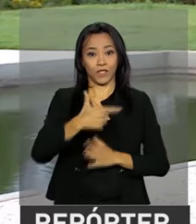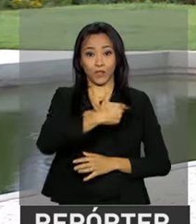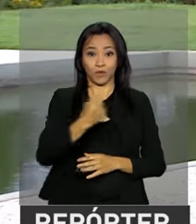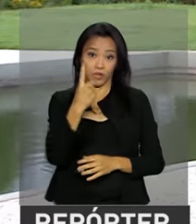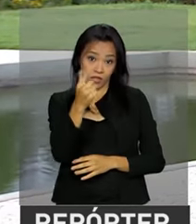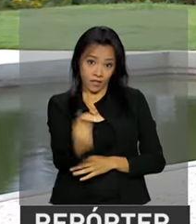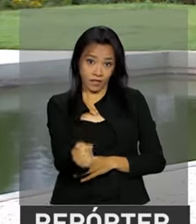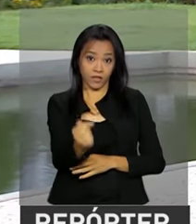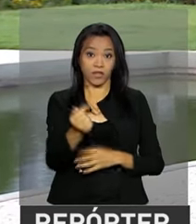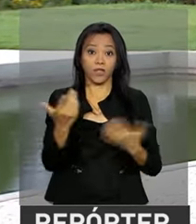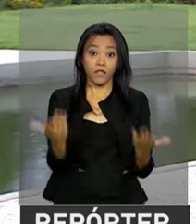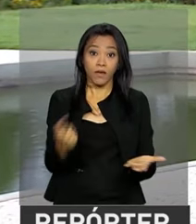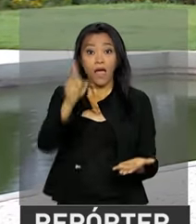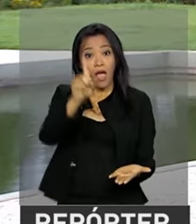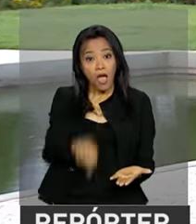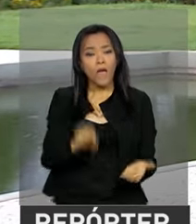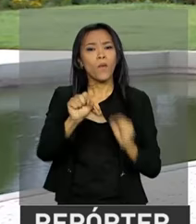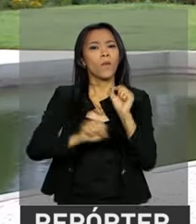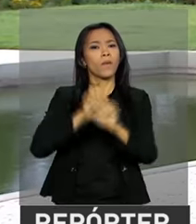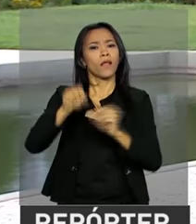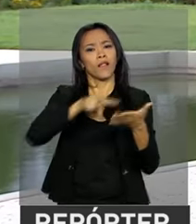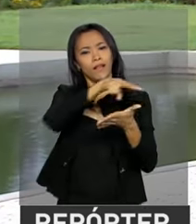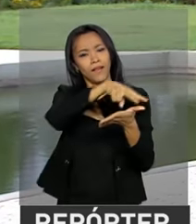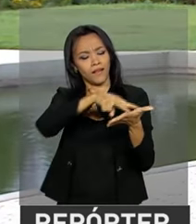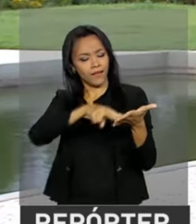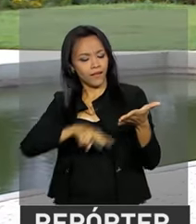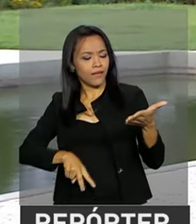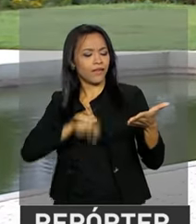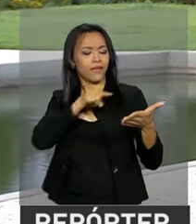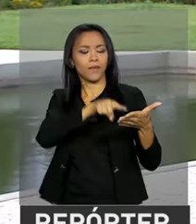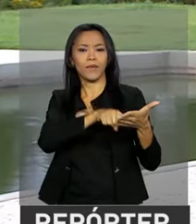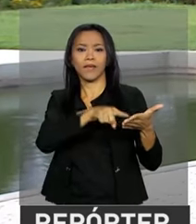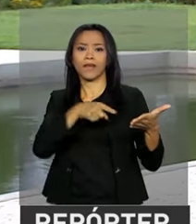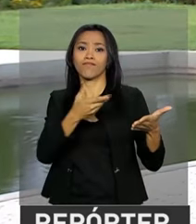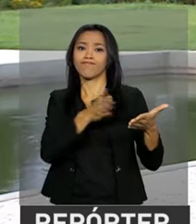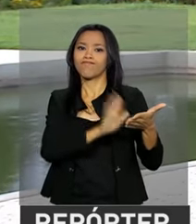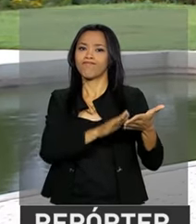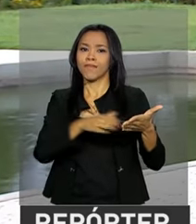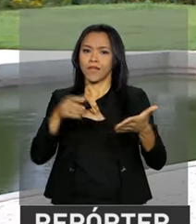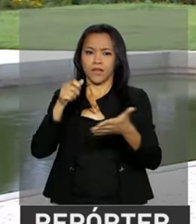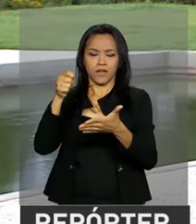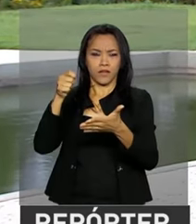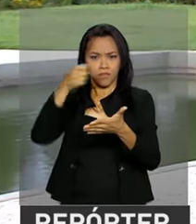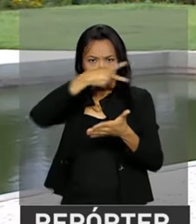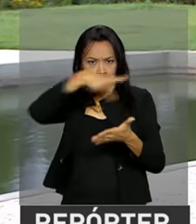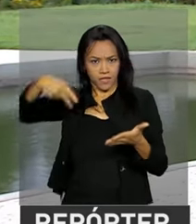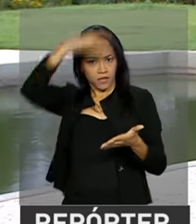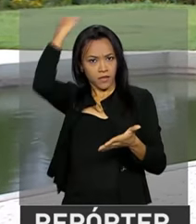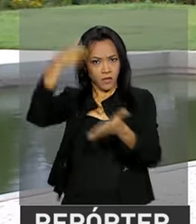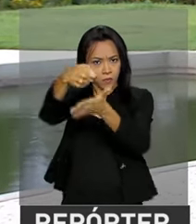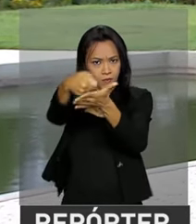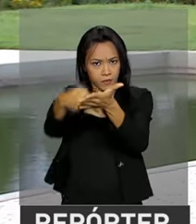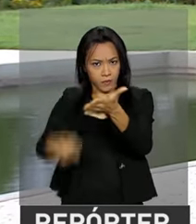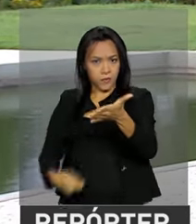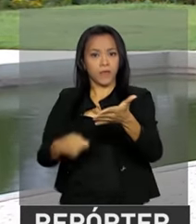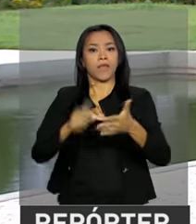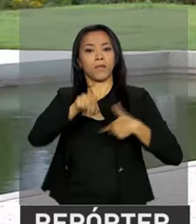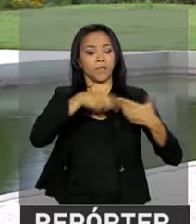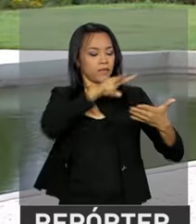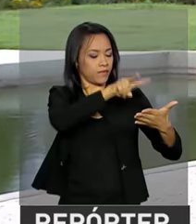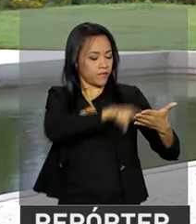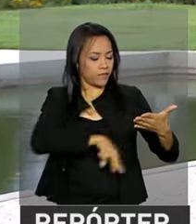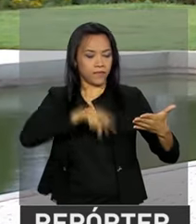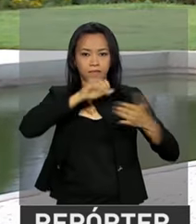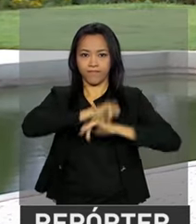2017. Tradicionalmente, é lida a mensagem presidencial ao Congresso. A sessão está marcada para as 4 horas da tarde